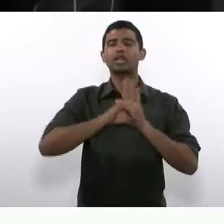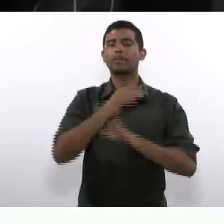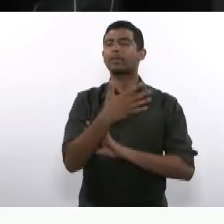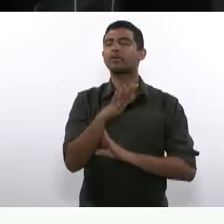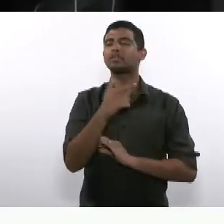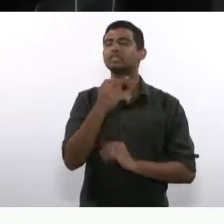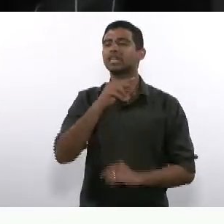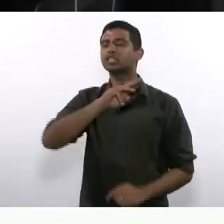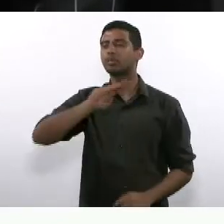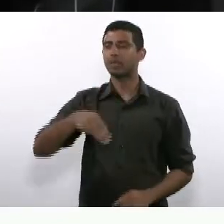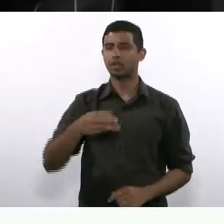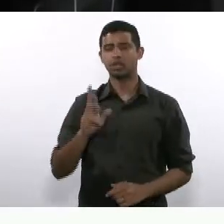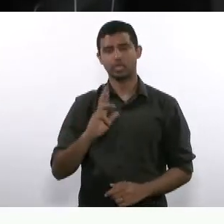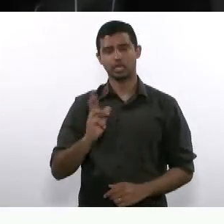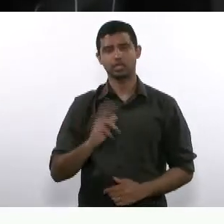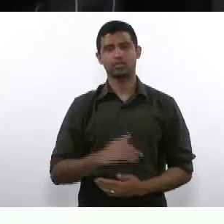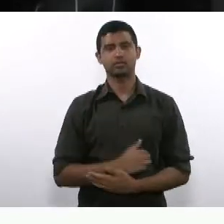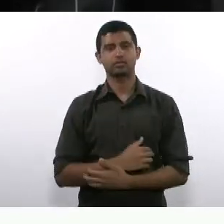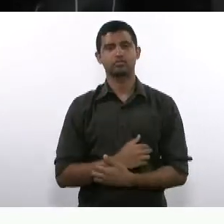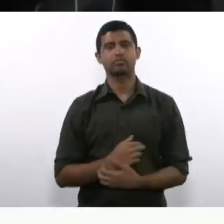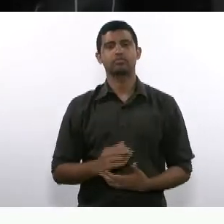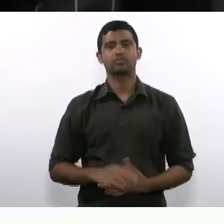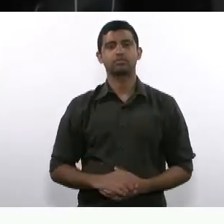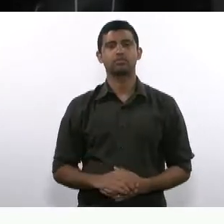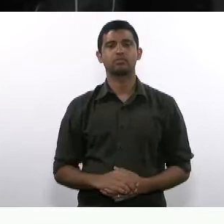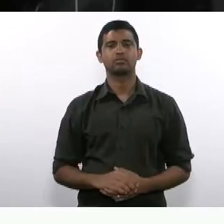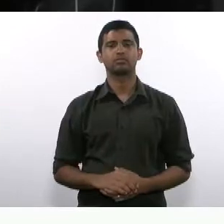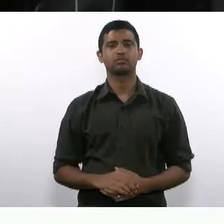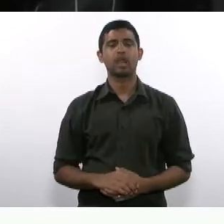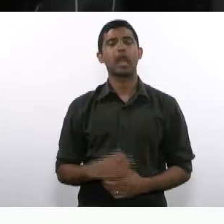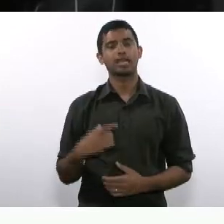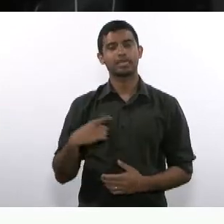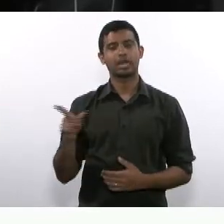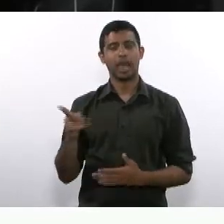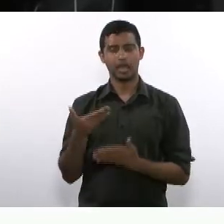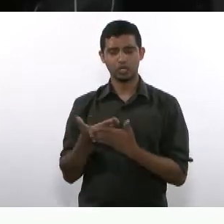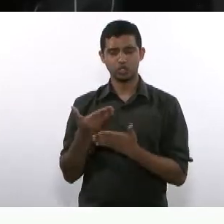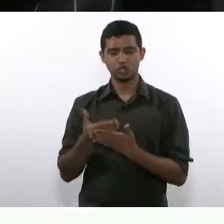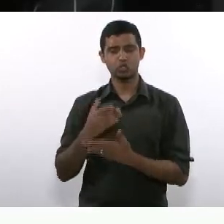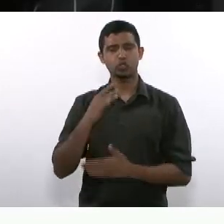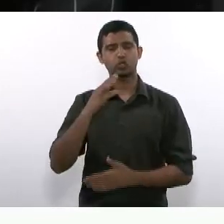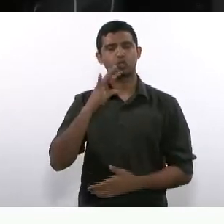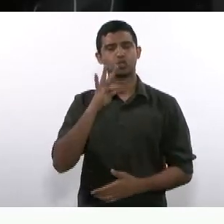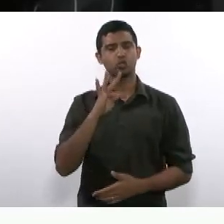reais. Está na fase de estudo topográfico e projeto básico pela EMOP.